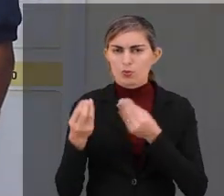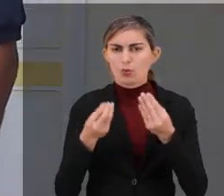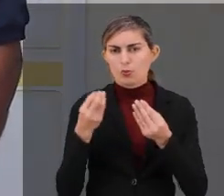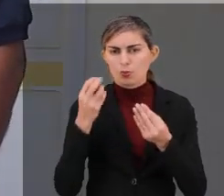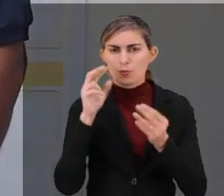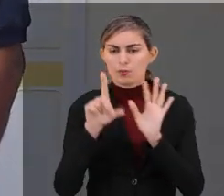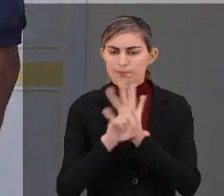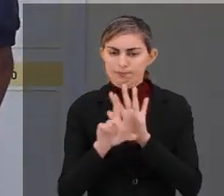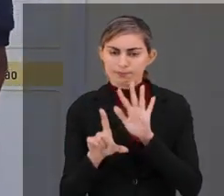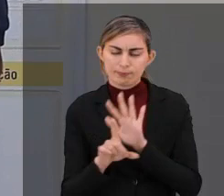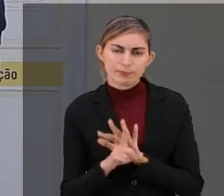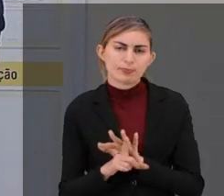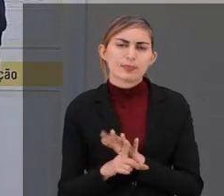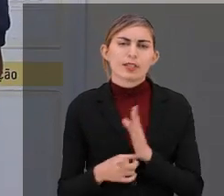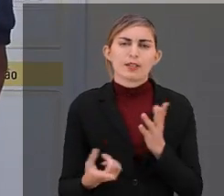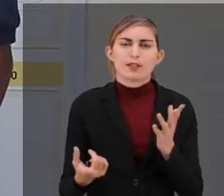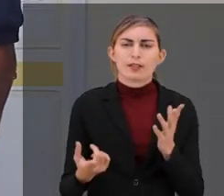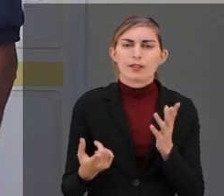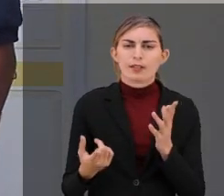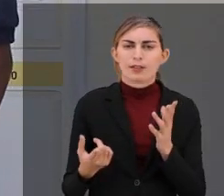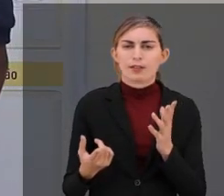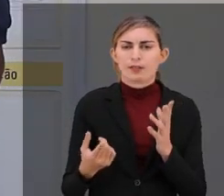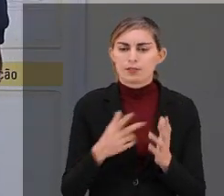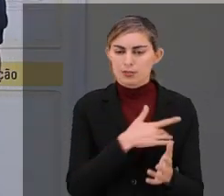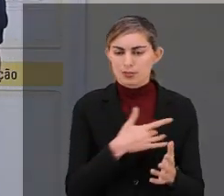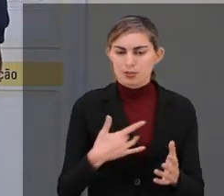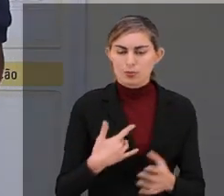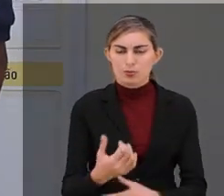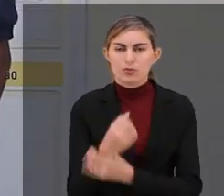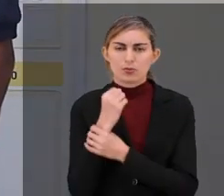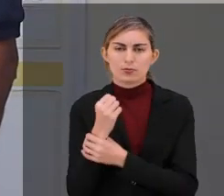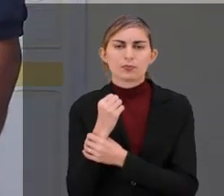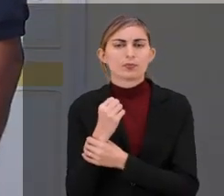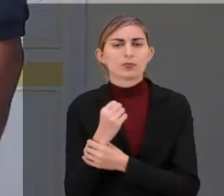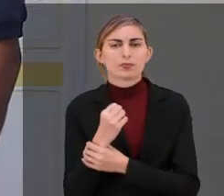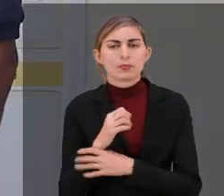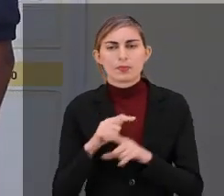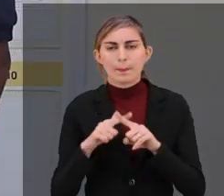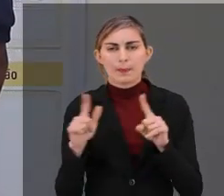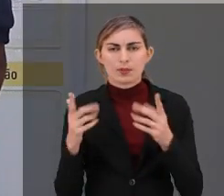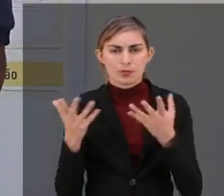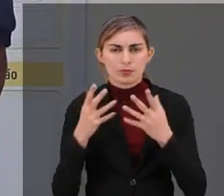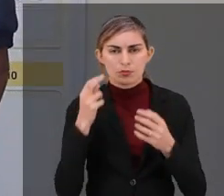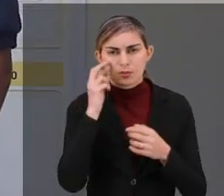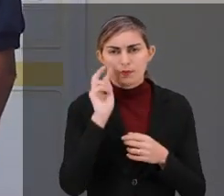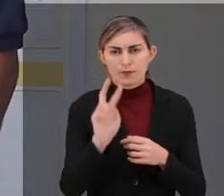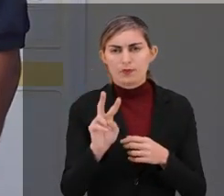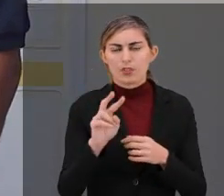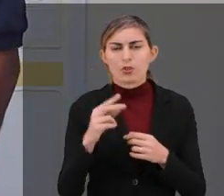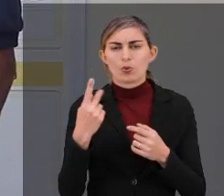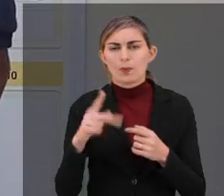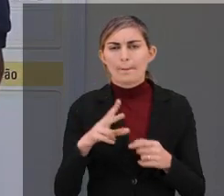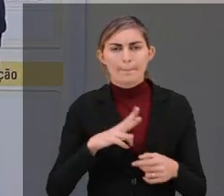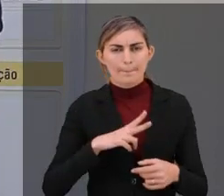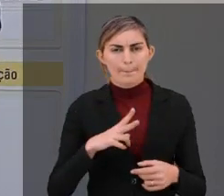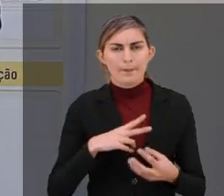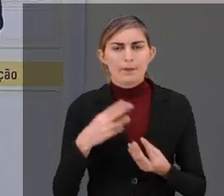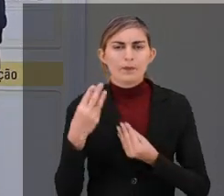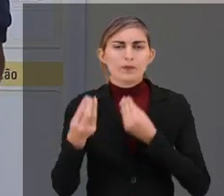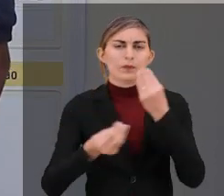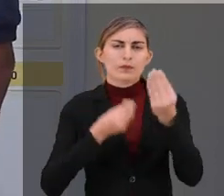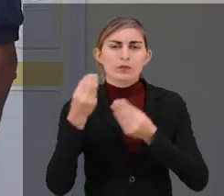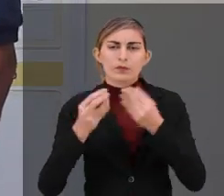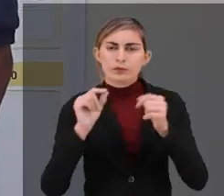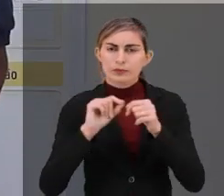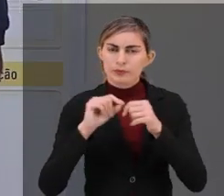de vista legal, né, para a questão da saúde e segurança. Mas eu queria ver agora contigo uma particularidade. Como é que